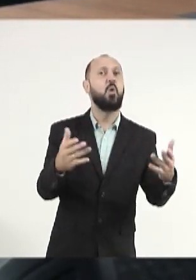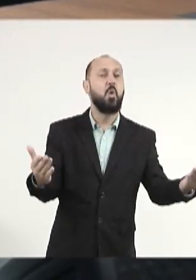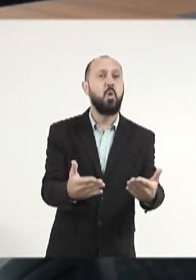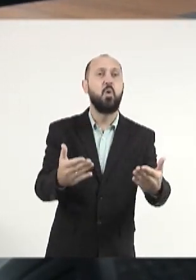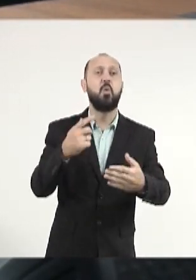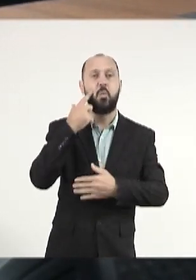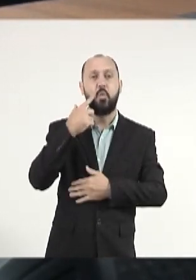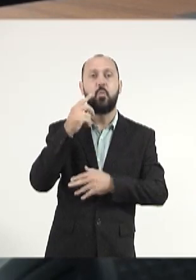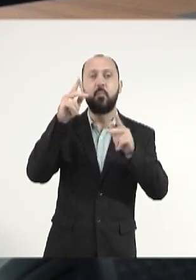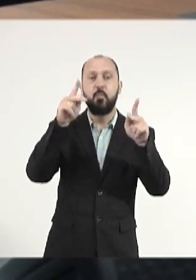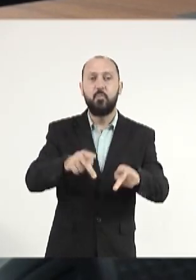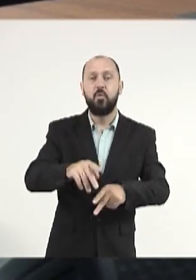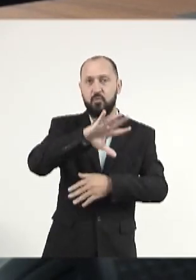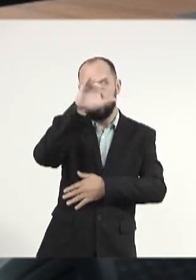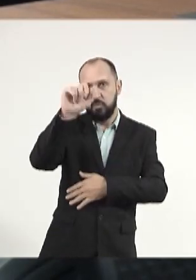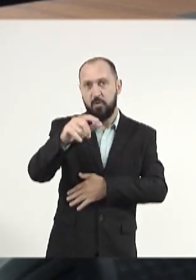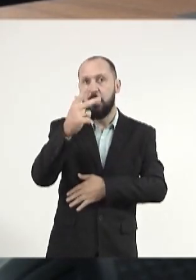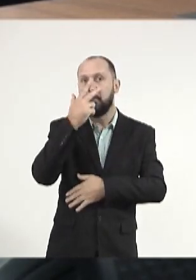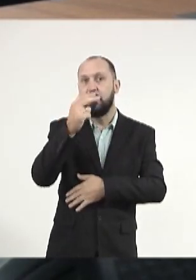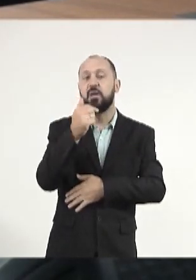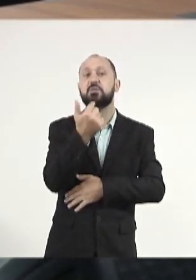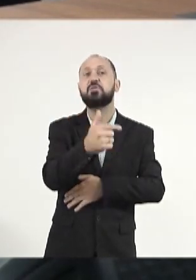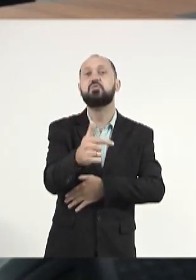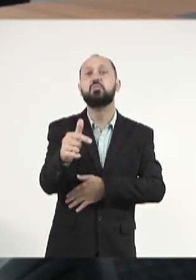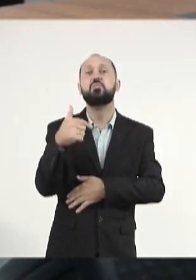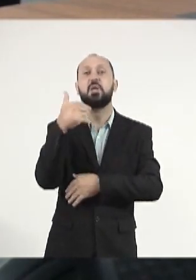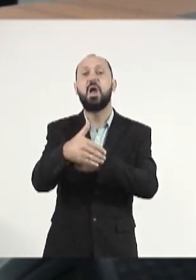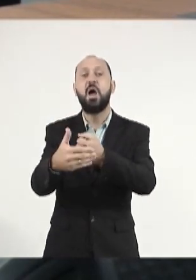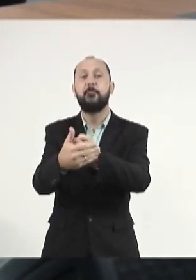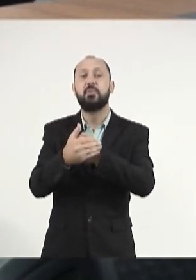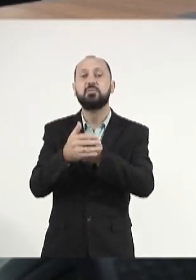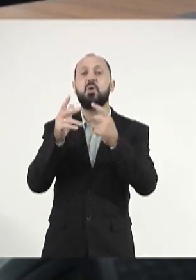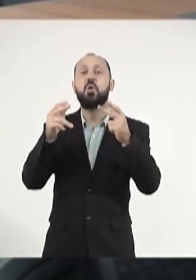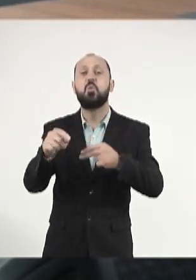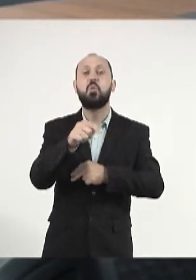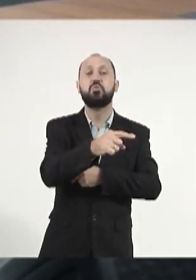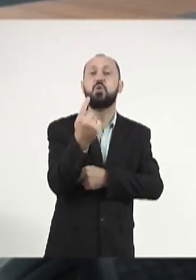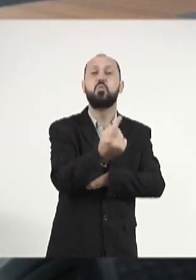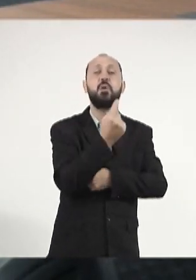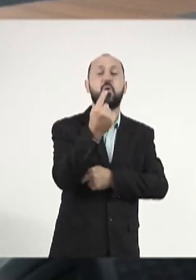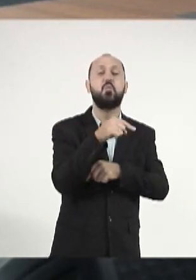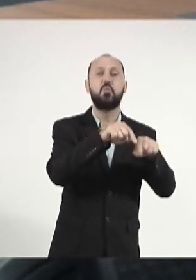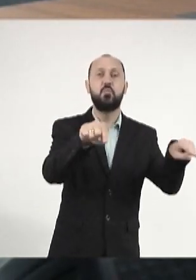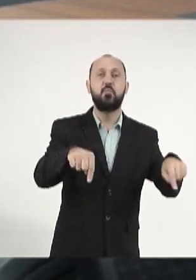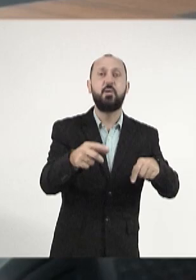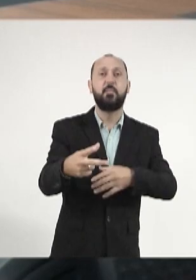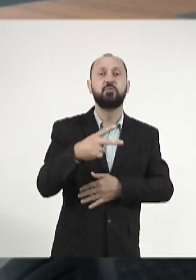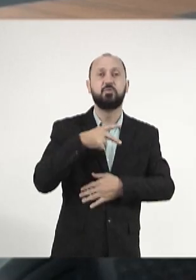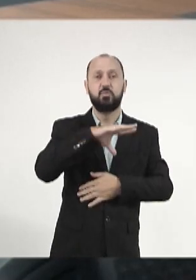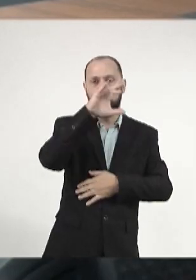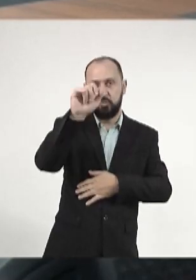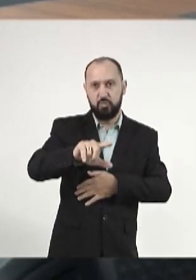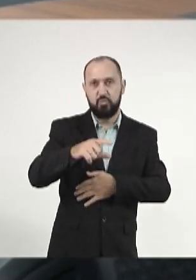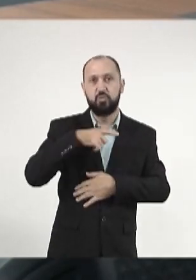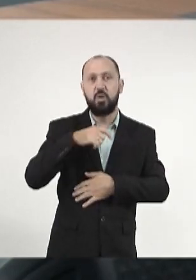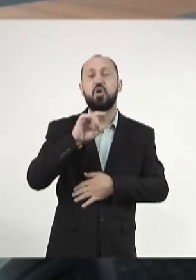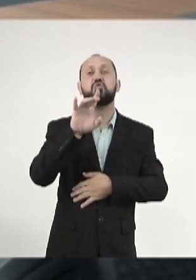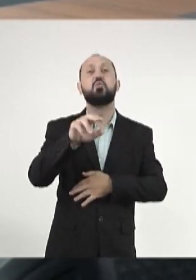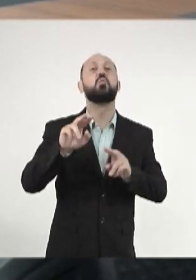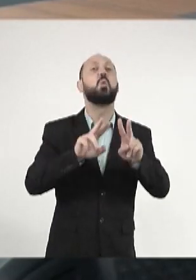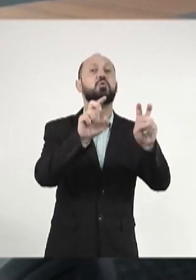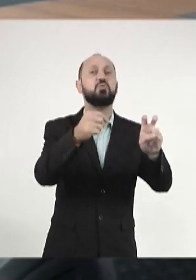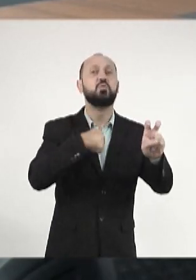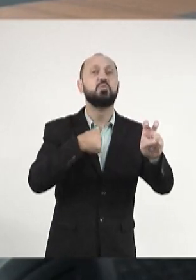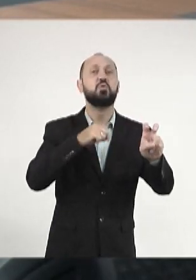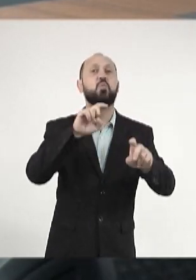O povo do Mato Grosso do Sul parece não ter a mesma proteção que tem uma única propriedade privada no estado do Mato Grosso do Sul. É sobre